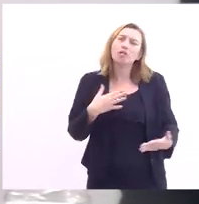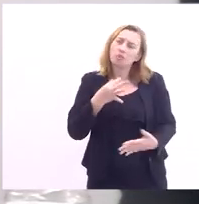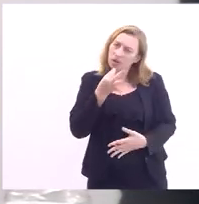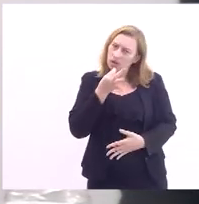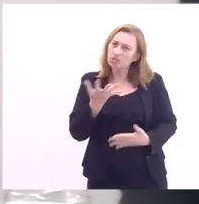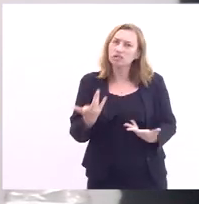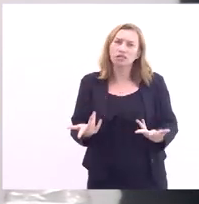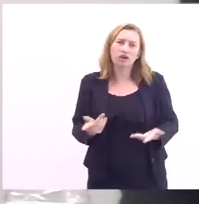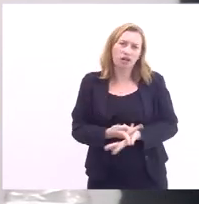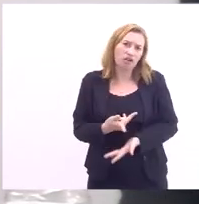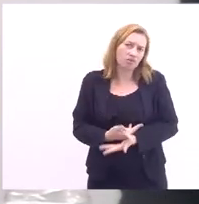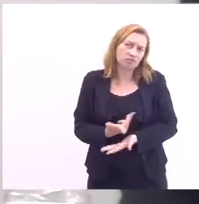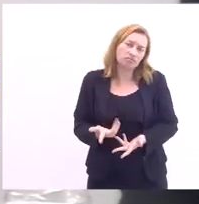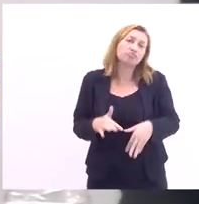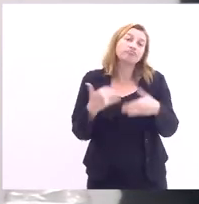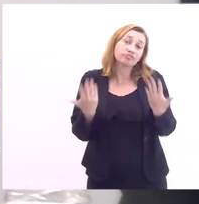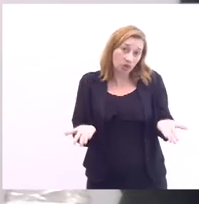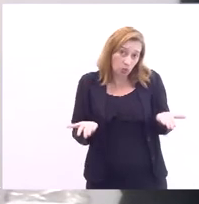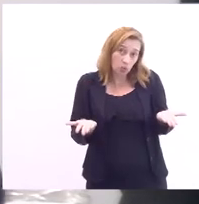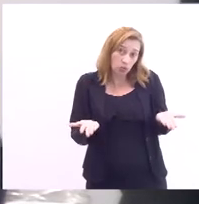é inconcebível. Então,